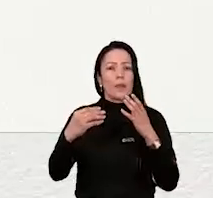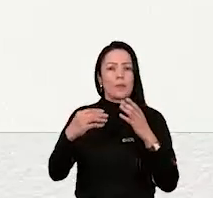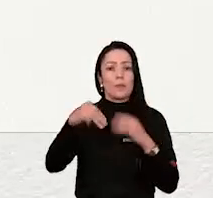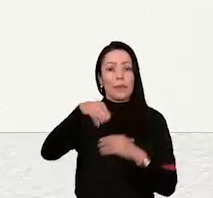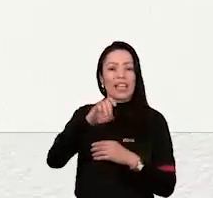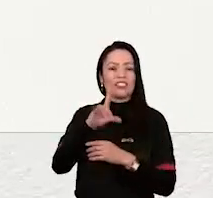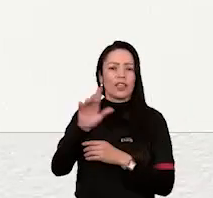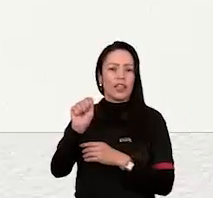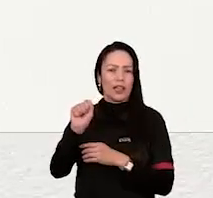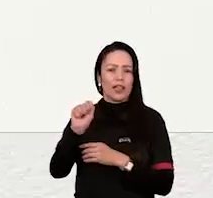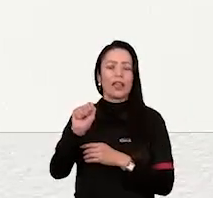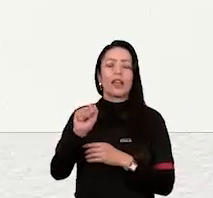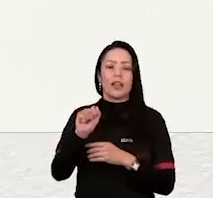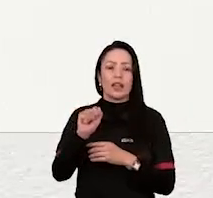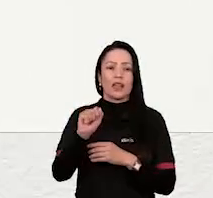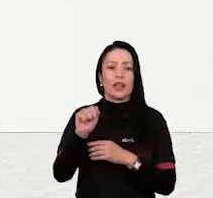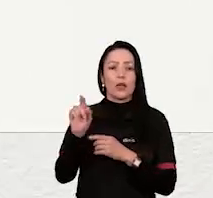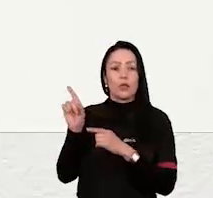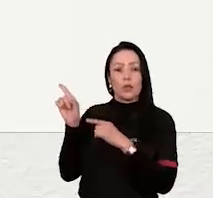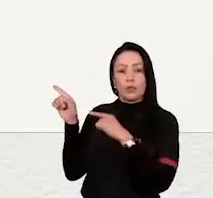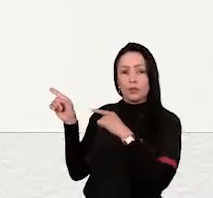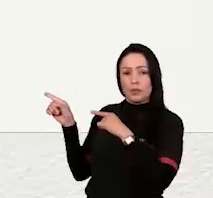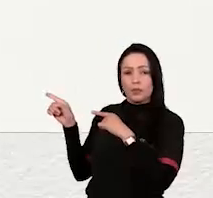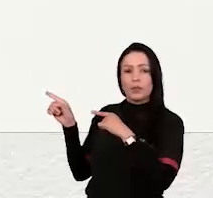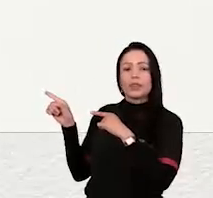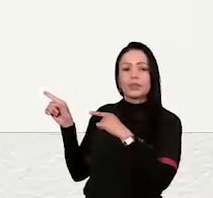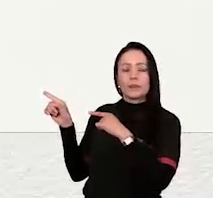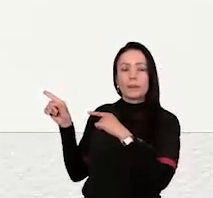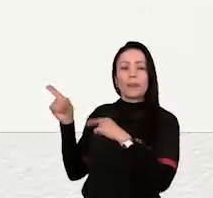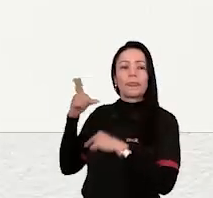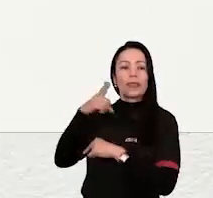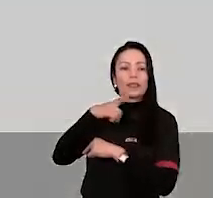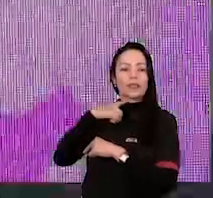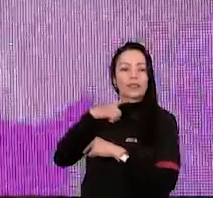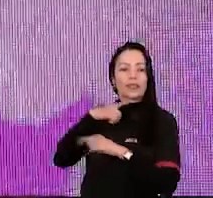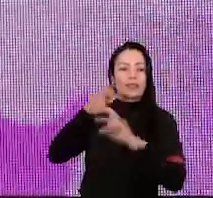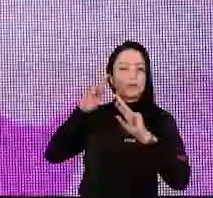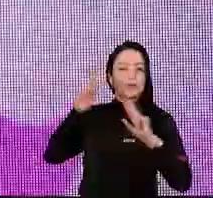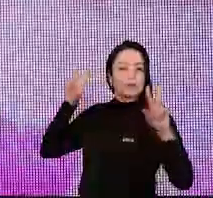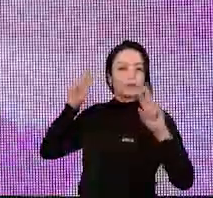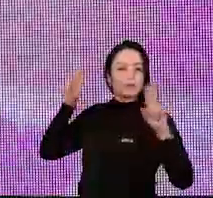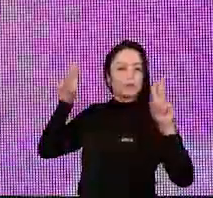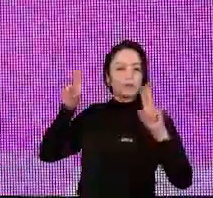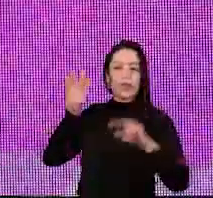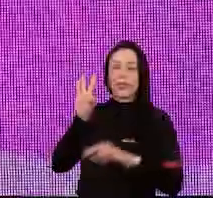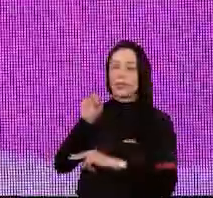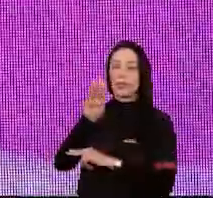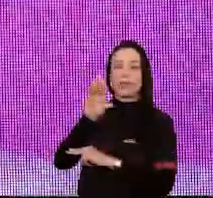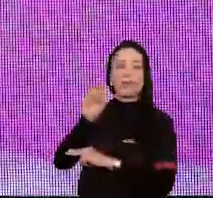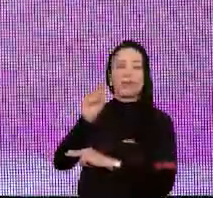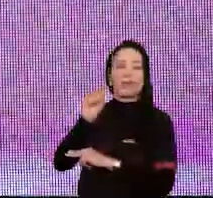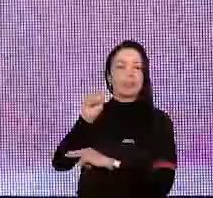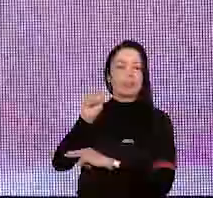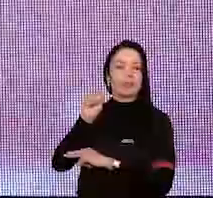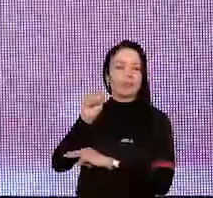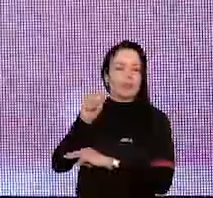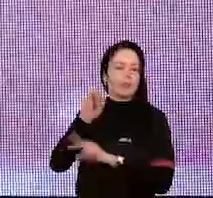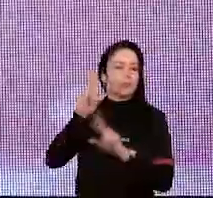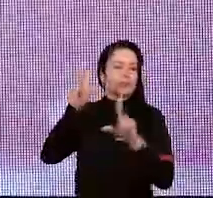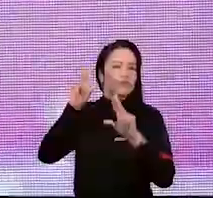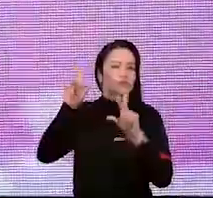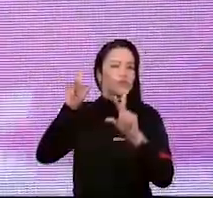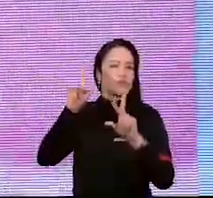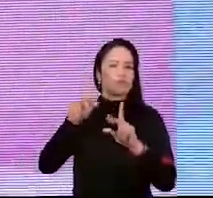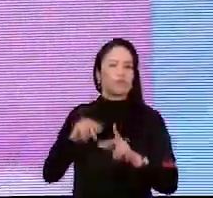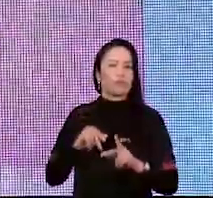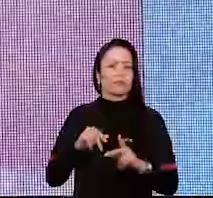fora para dentro, já o braquiocefálico, ele tem uma disfunção de tuba. Essa tuba não funciona bem,